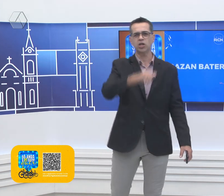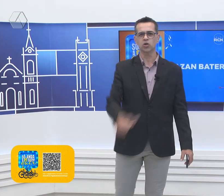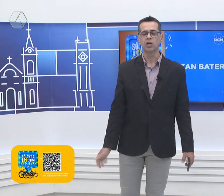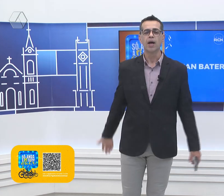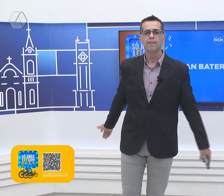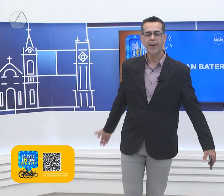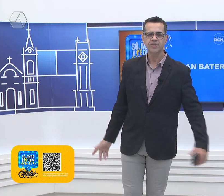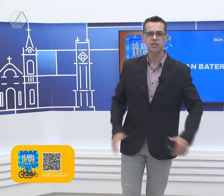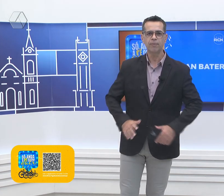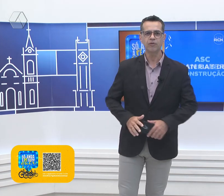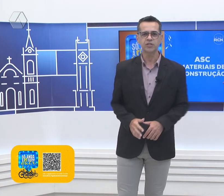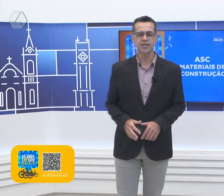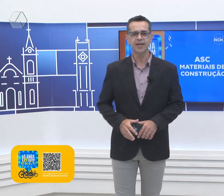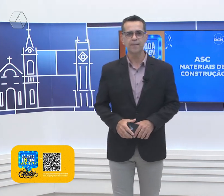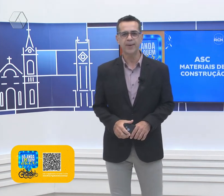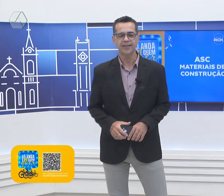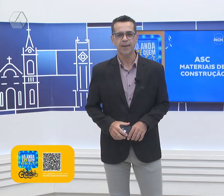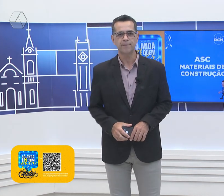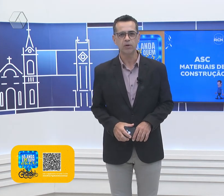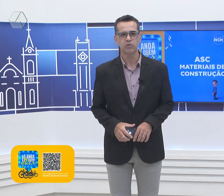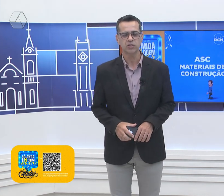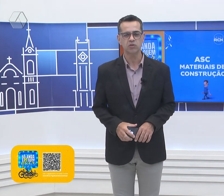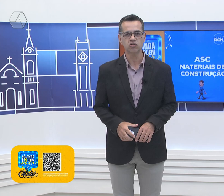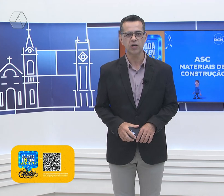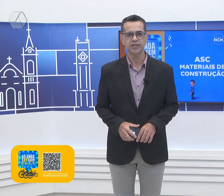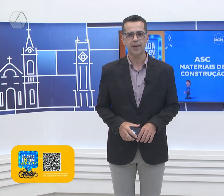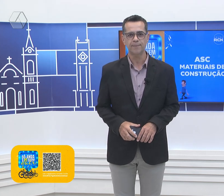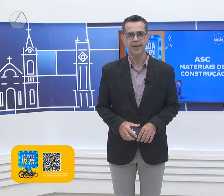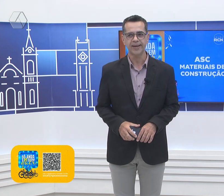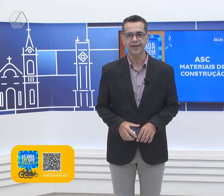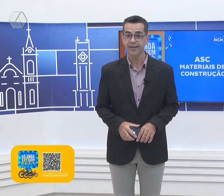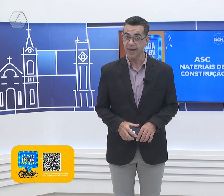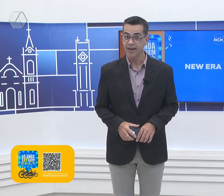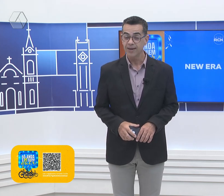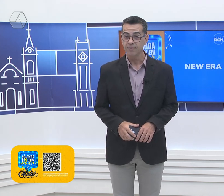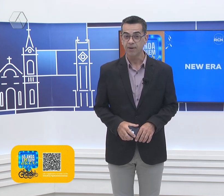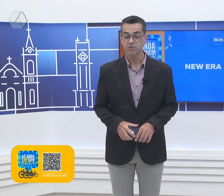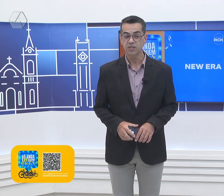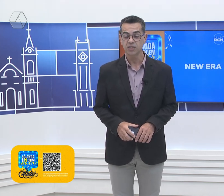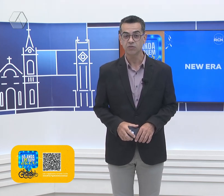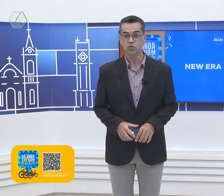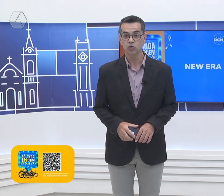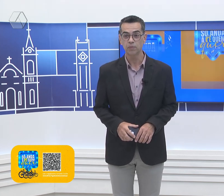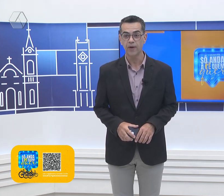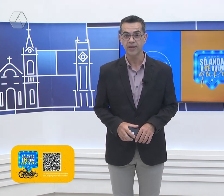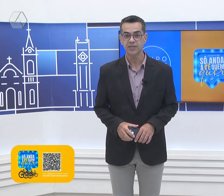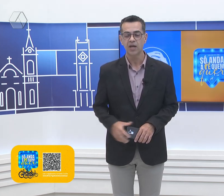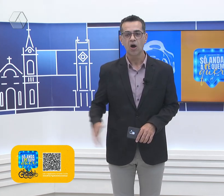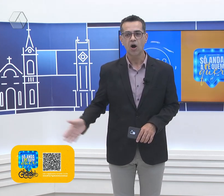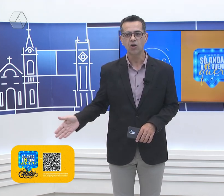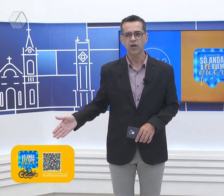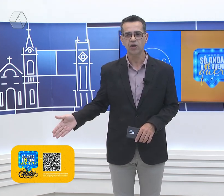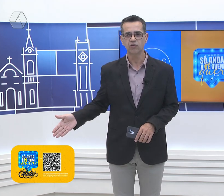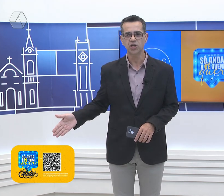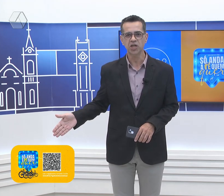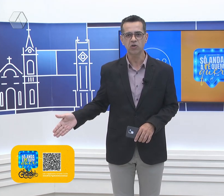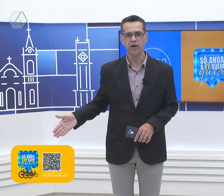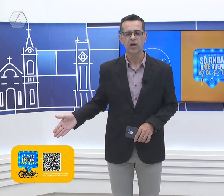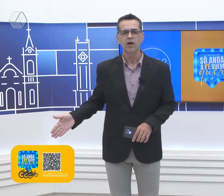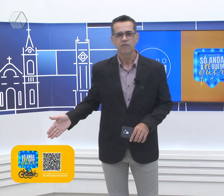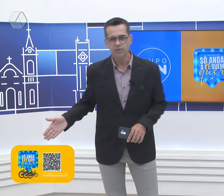2, diretor! Participe você também da promoção Só Anda a Pé Quem Quer, mas na iniciativa do grupo RC. Olha o QR